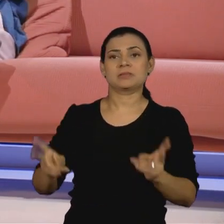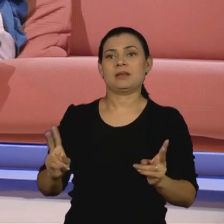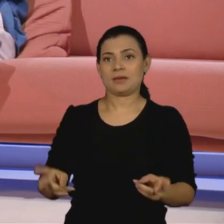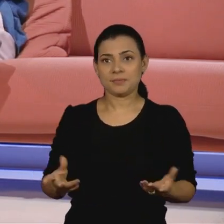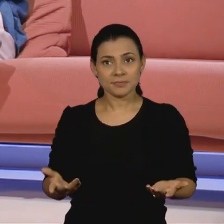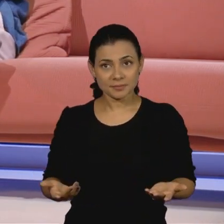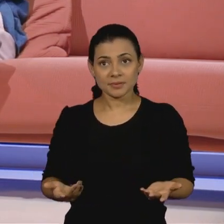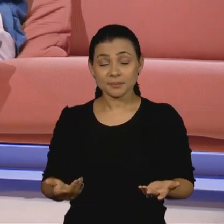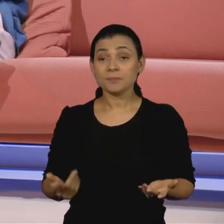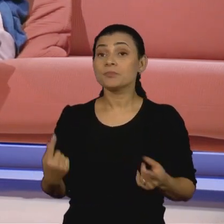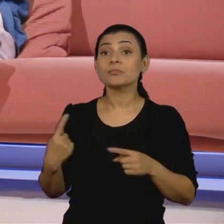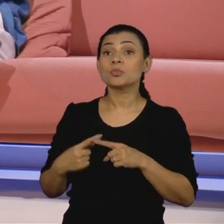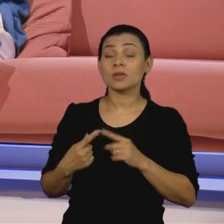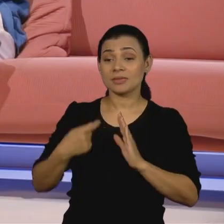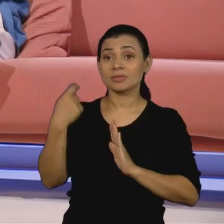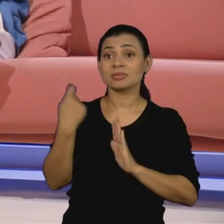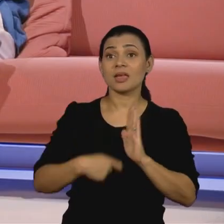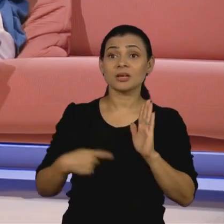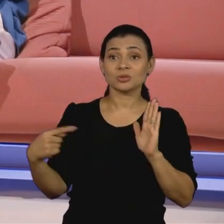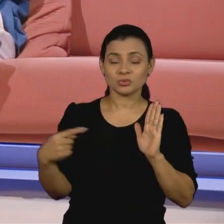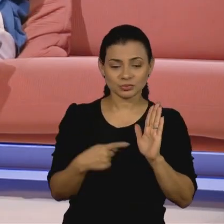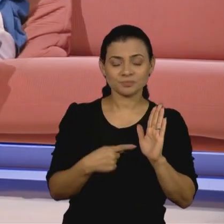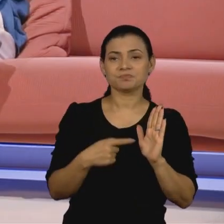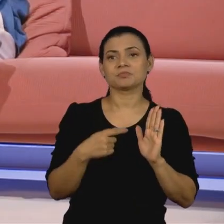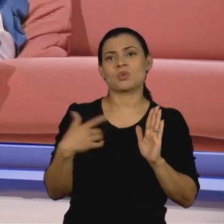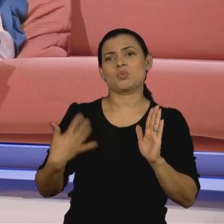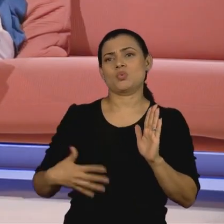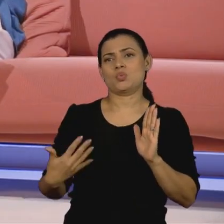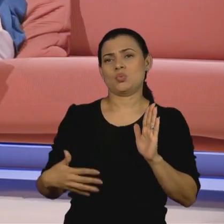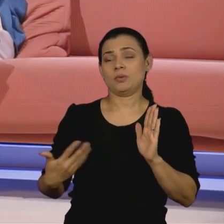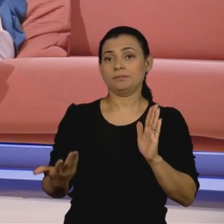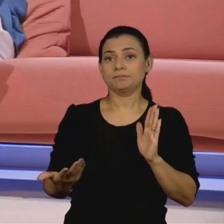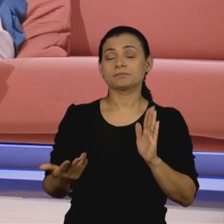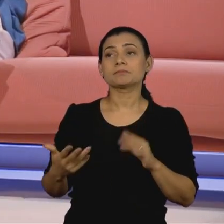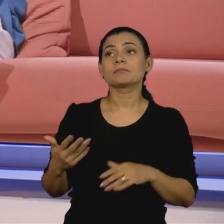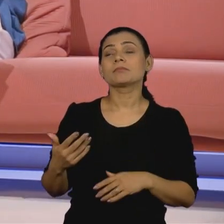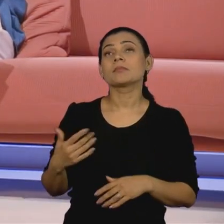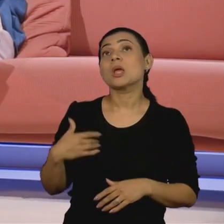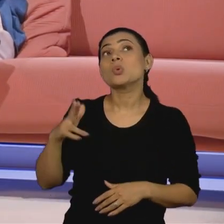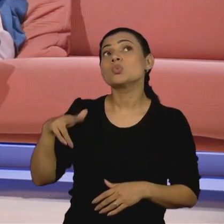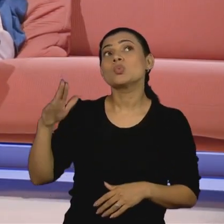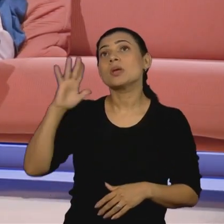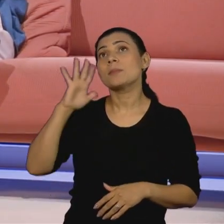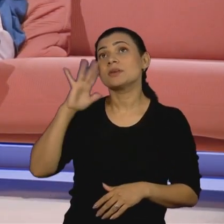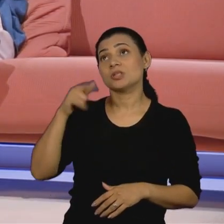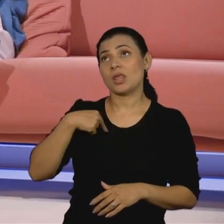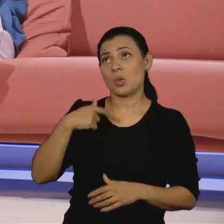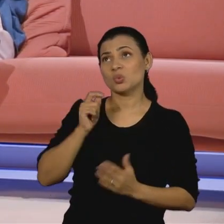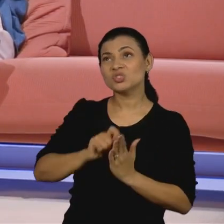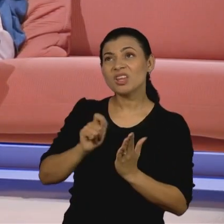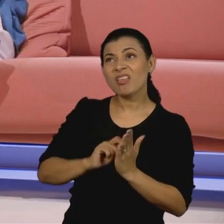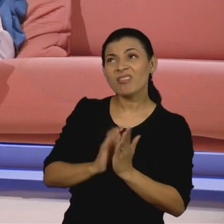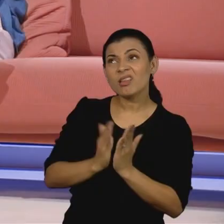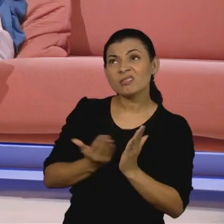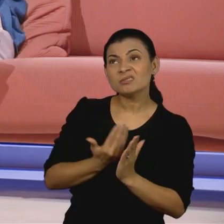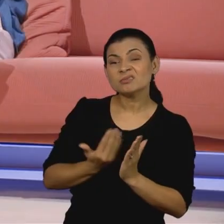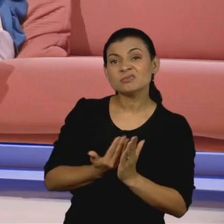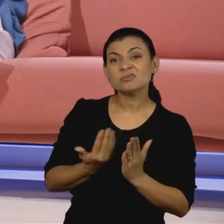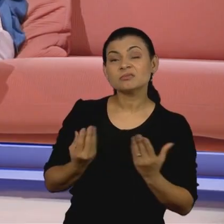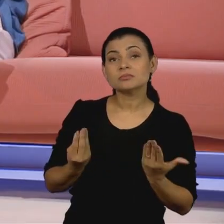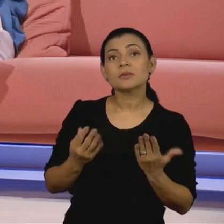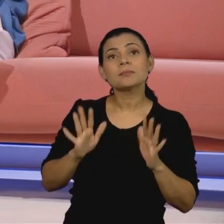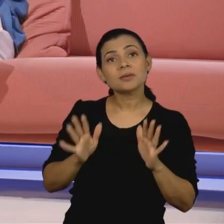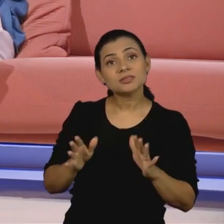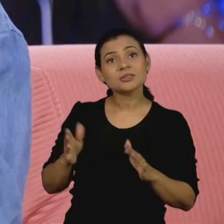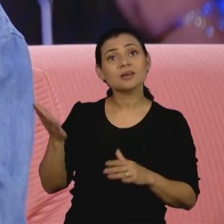E porque o texto é uma coisa... Eu nunca pensei que eu pudesse escrever um livro. Mas... eu já tinha